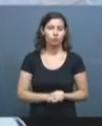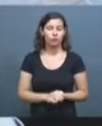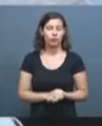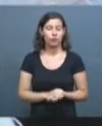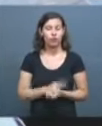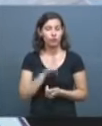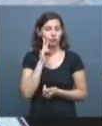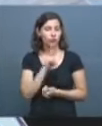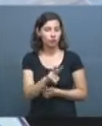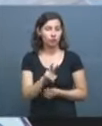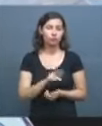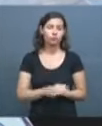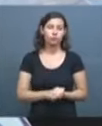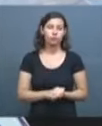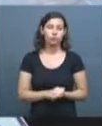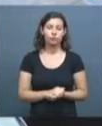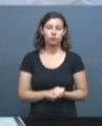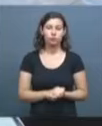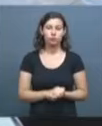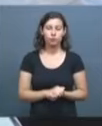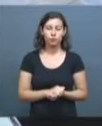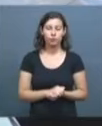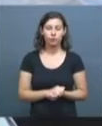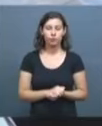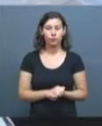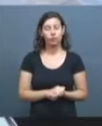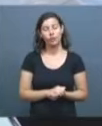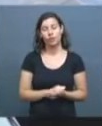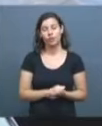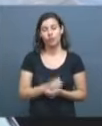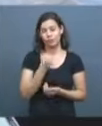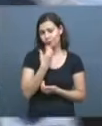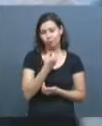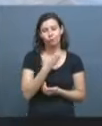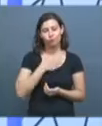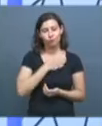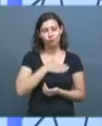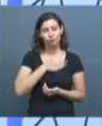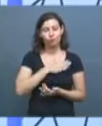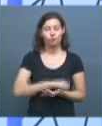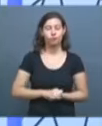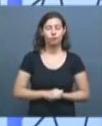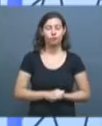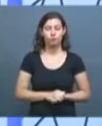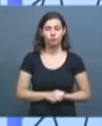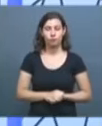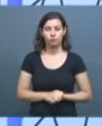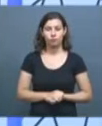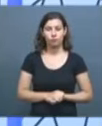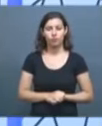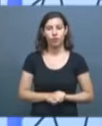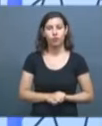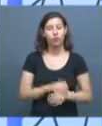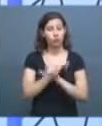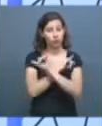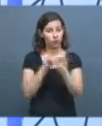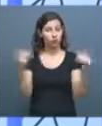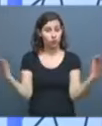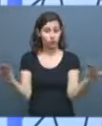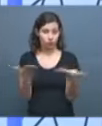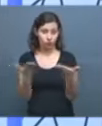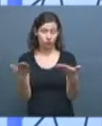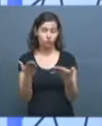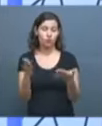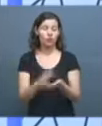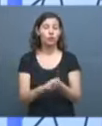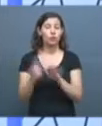lá dentro, sabe? E precisa assistir, não tem mais o que falar, é muito bom mesmo. As nossas dicas de hoje são